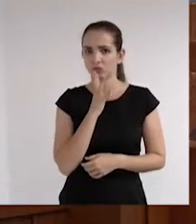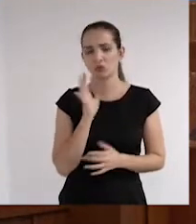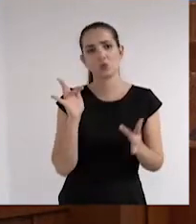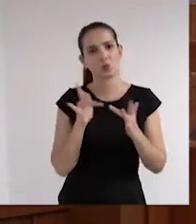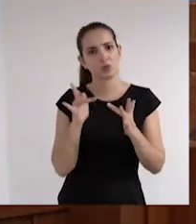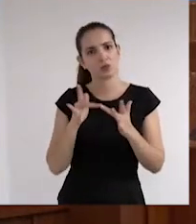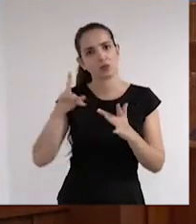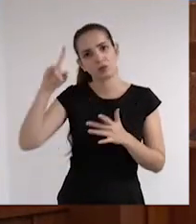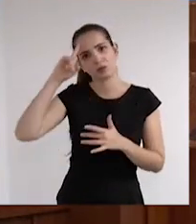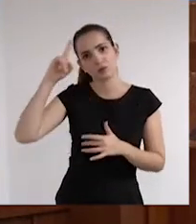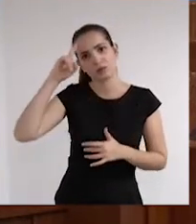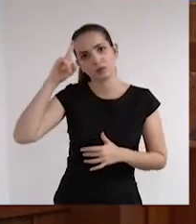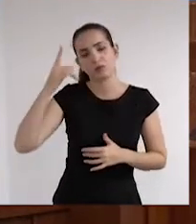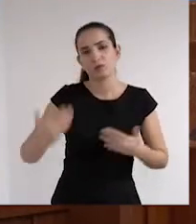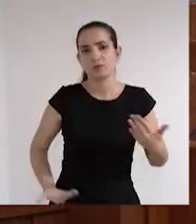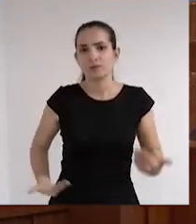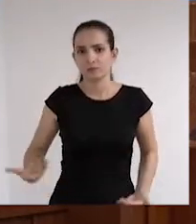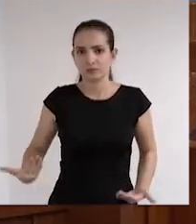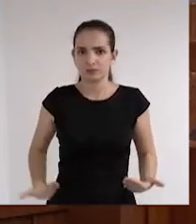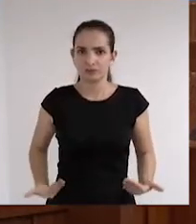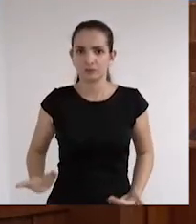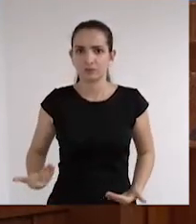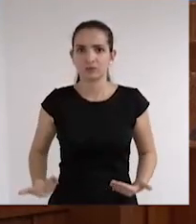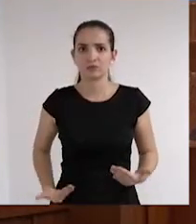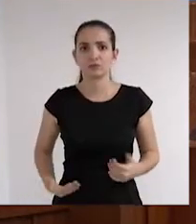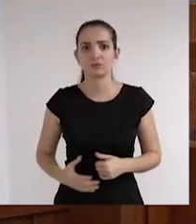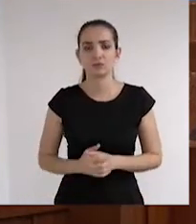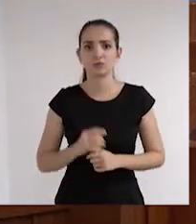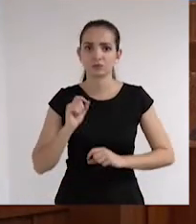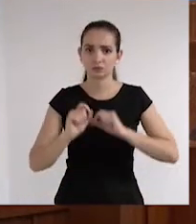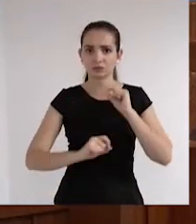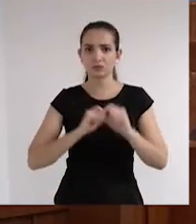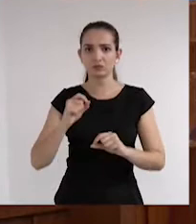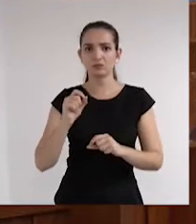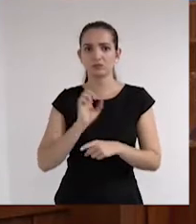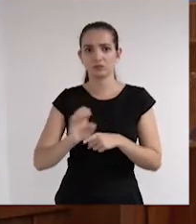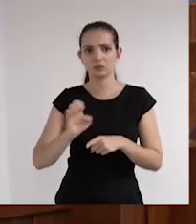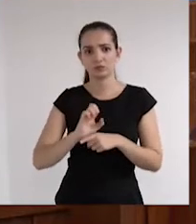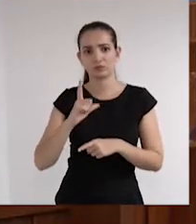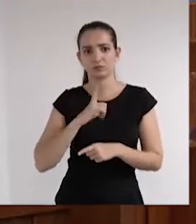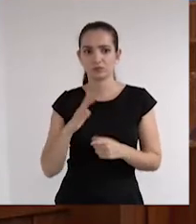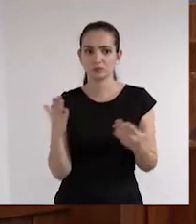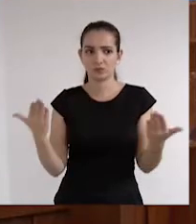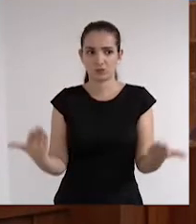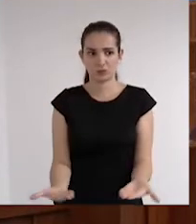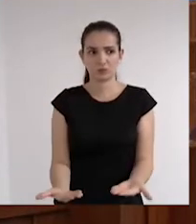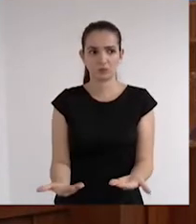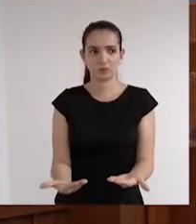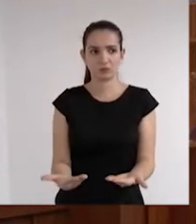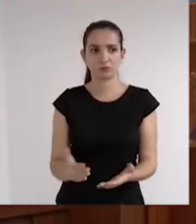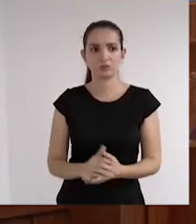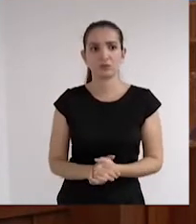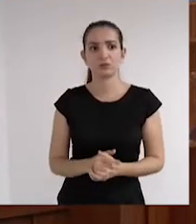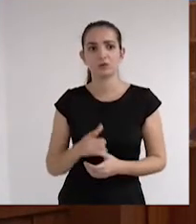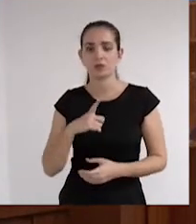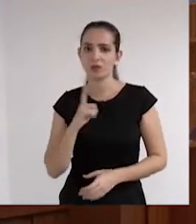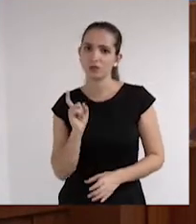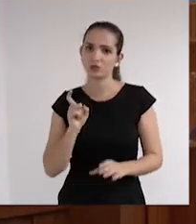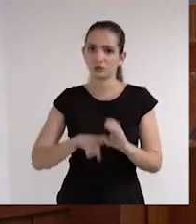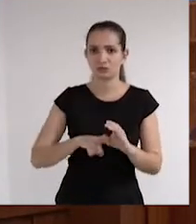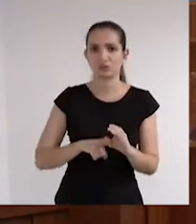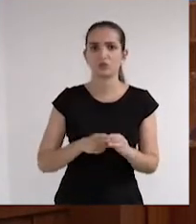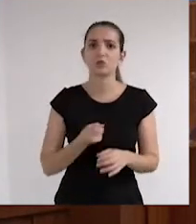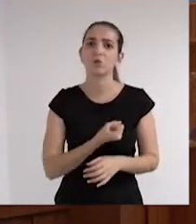contato diário que temos com os servidores, do que o Estado tem hoje de déficit